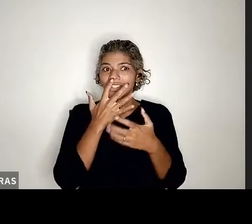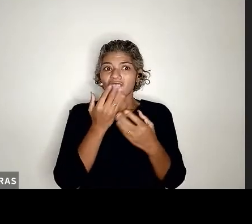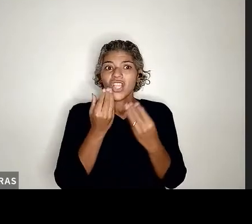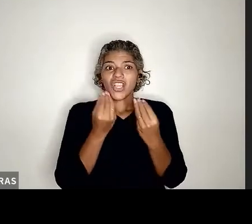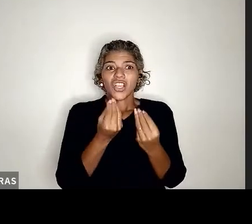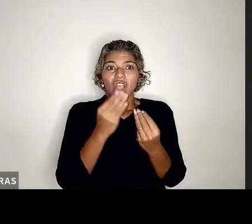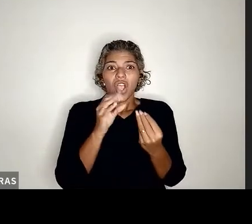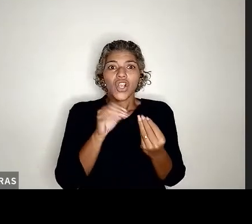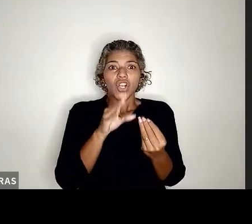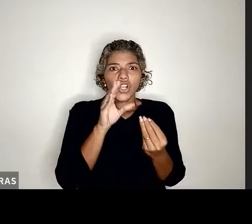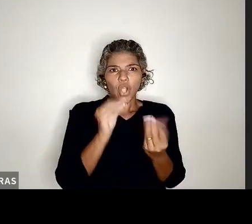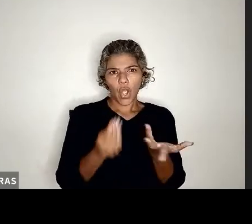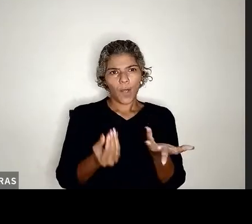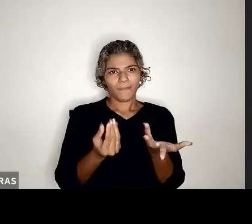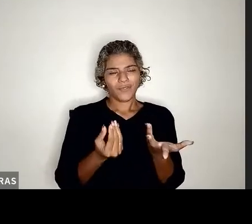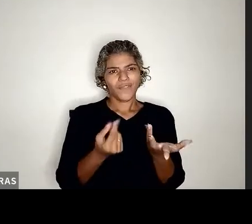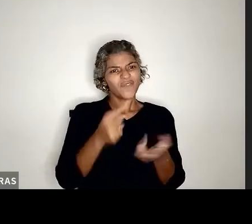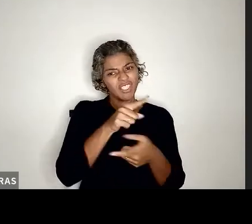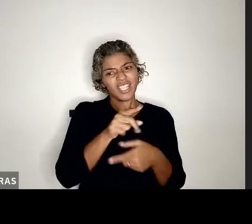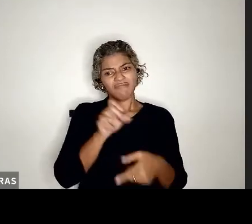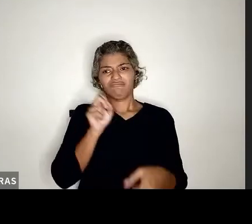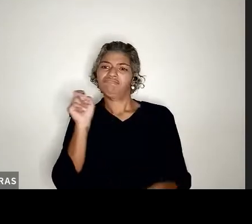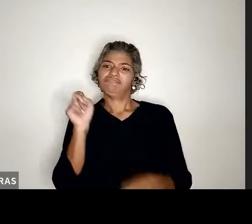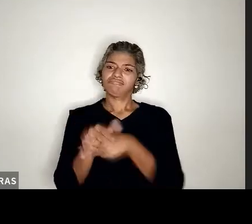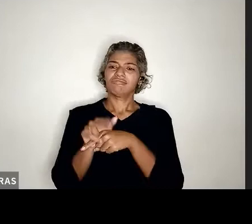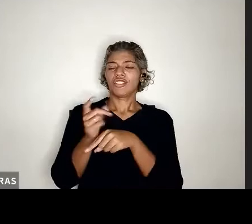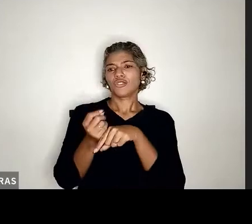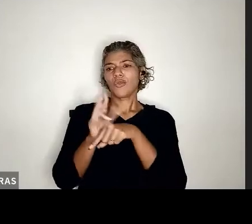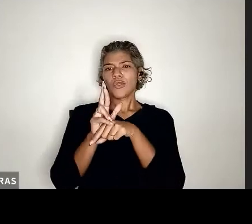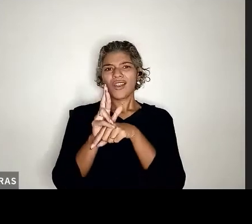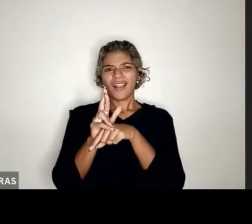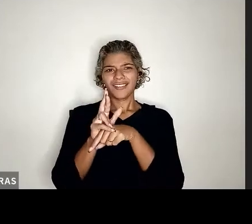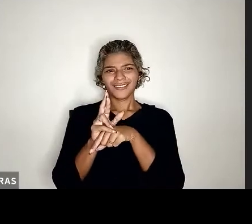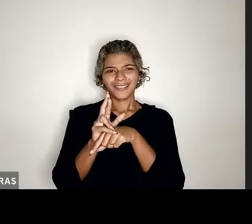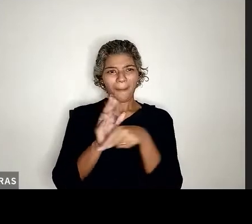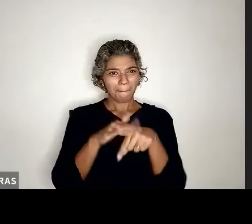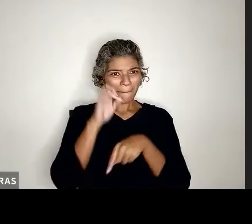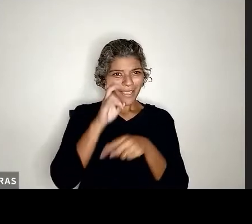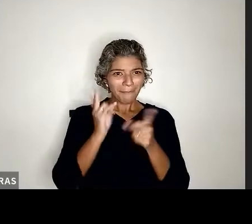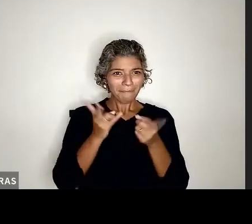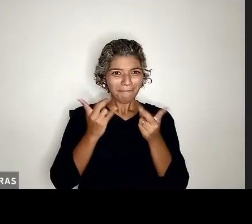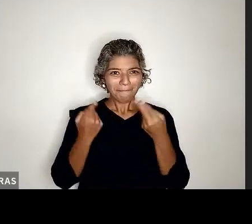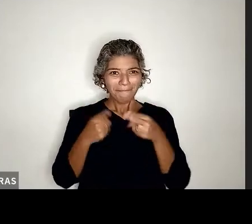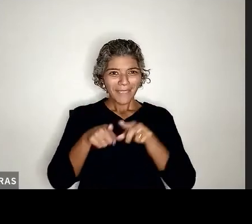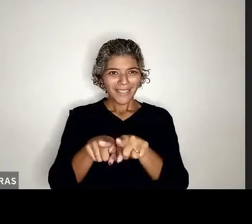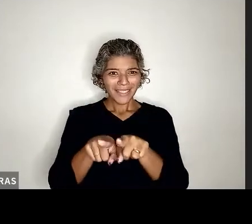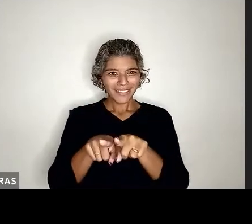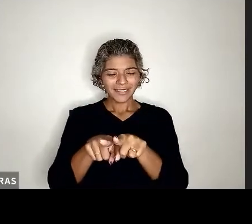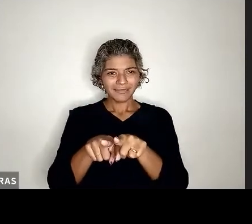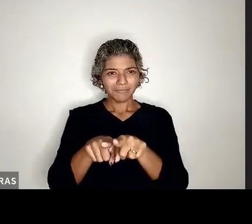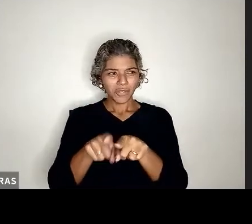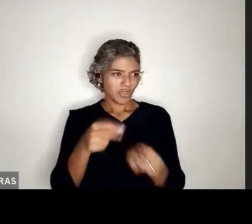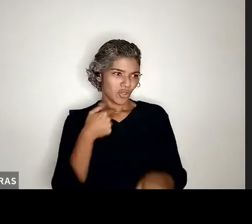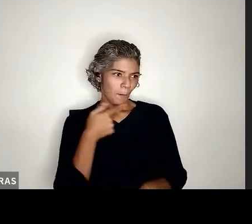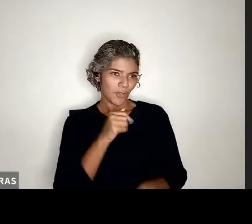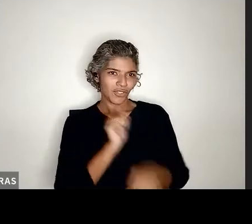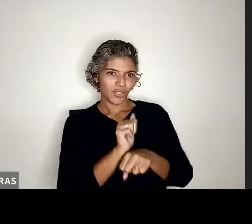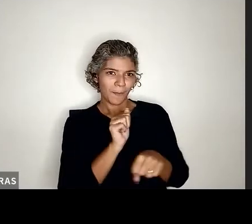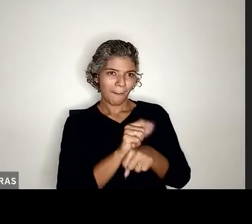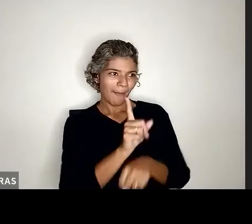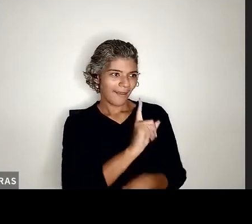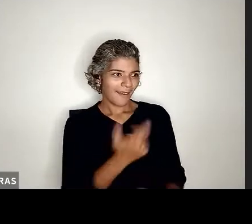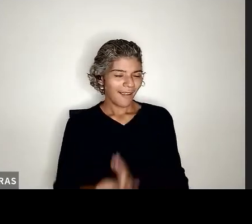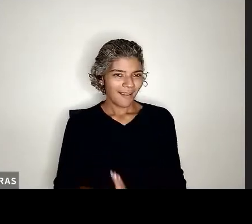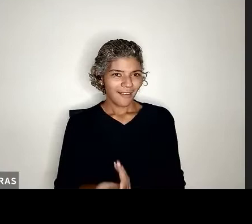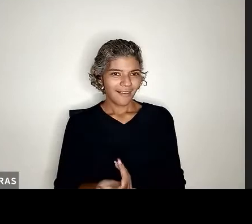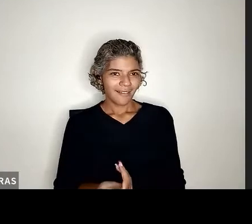escolheu fazer o doutorado e escolheu ser mãe? Tudo ao mesmo tempo? Não dava para esperar? Não era para esperar?